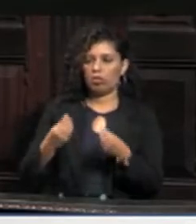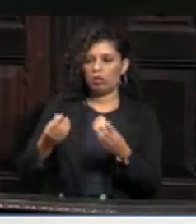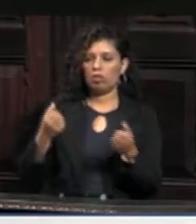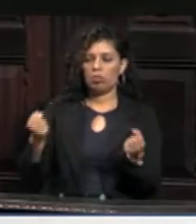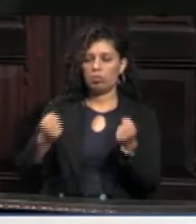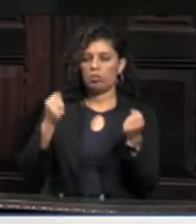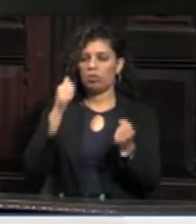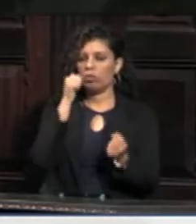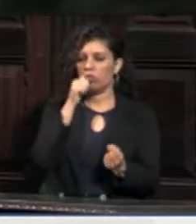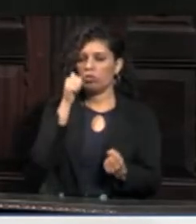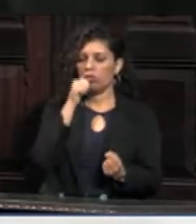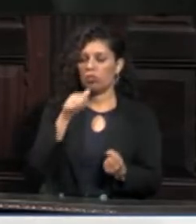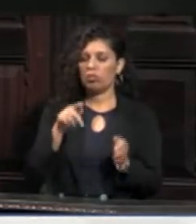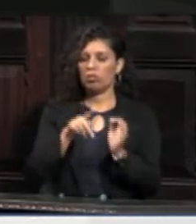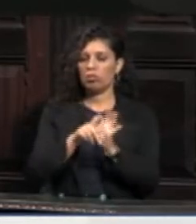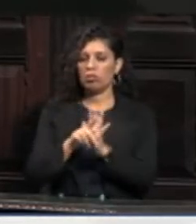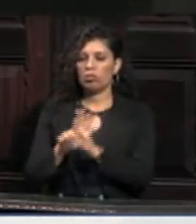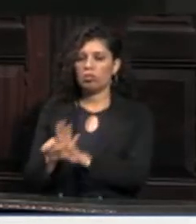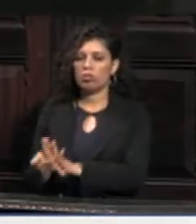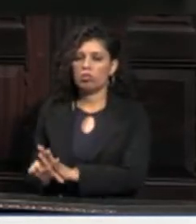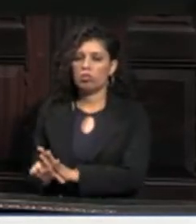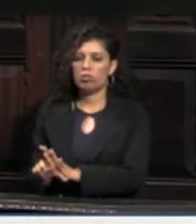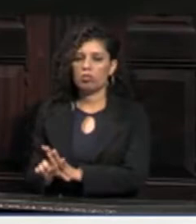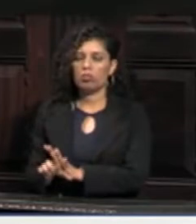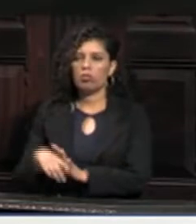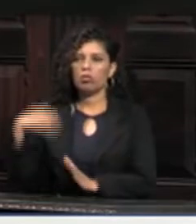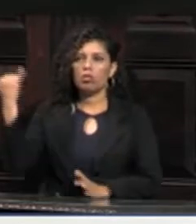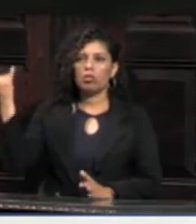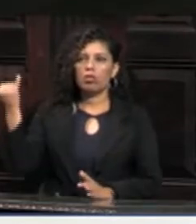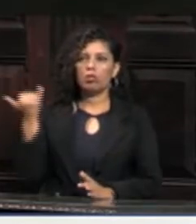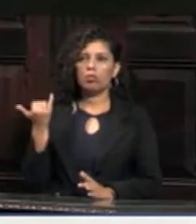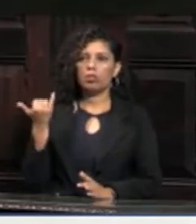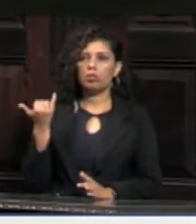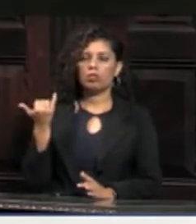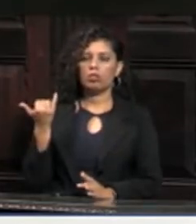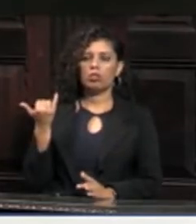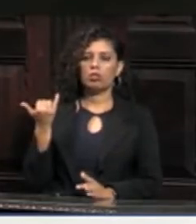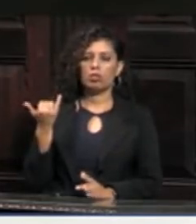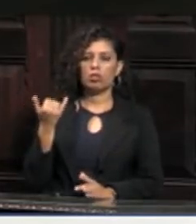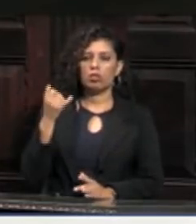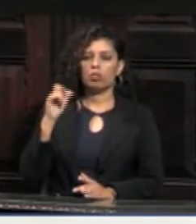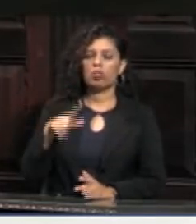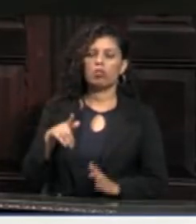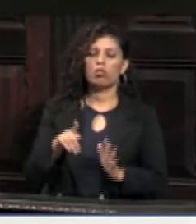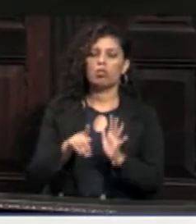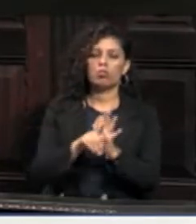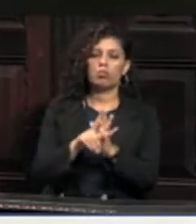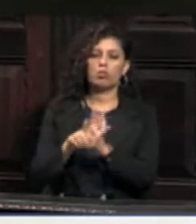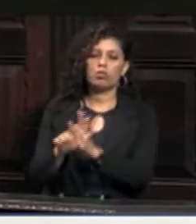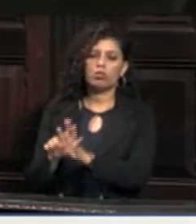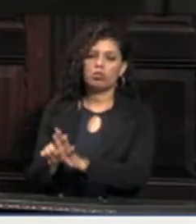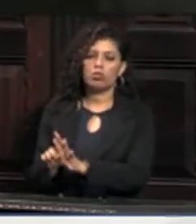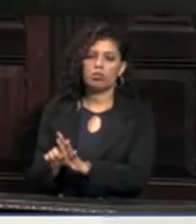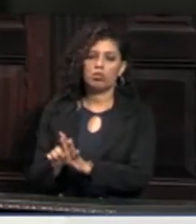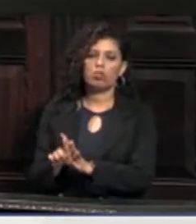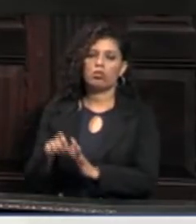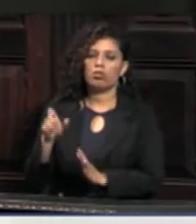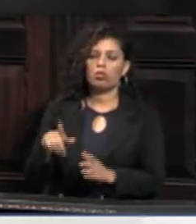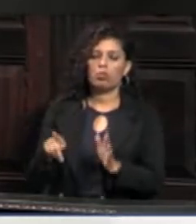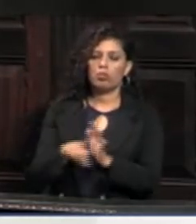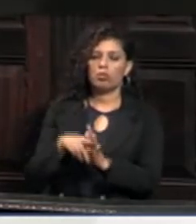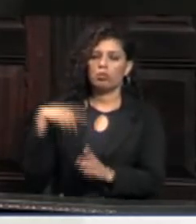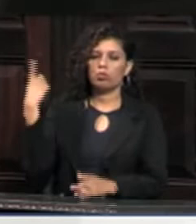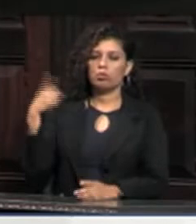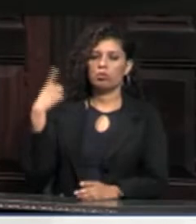providências, esse projeto foi informado pelo meu assessor, na realidade, foi do deputado Nivaldo